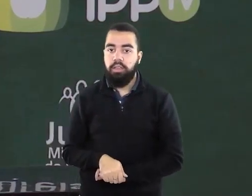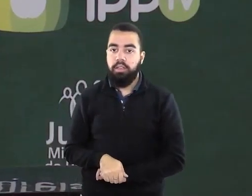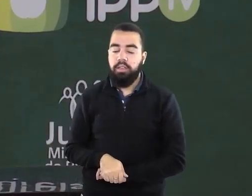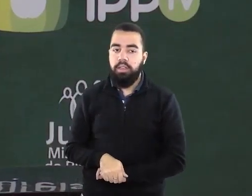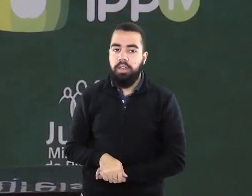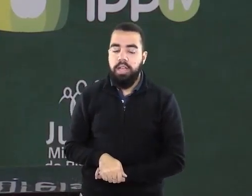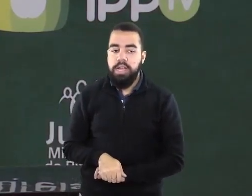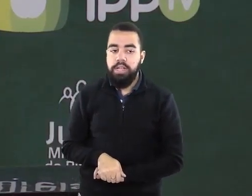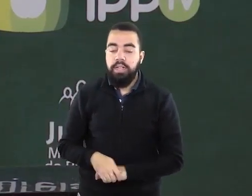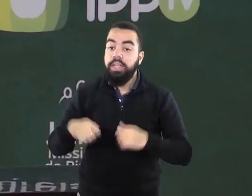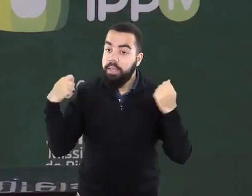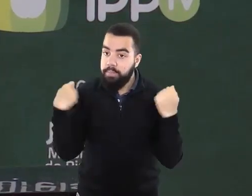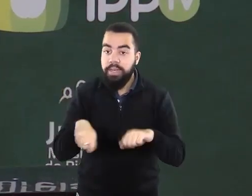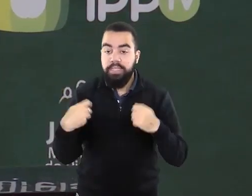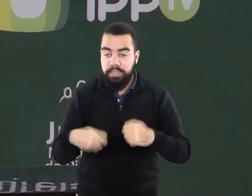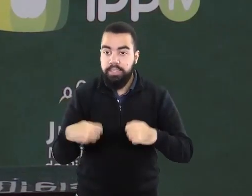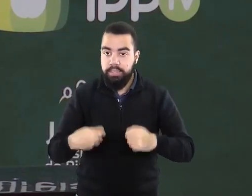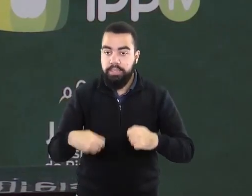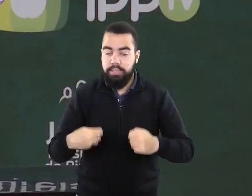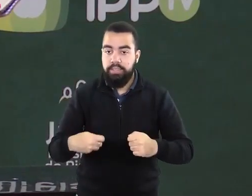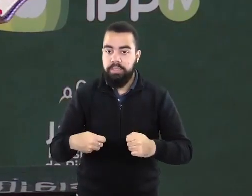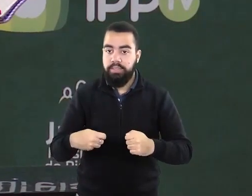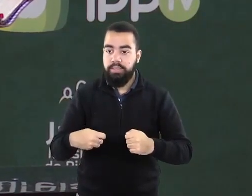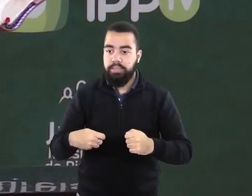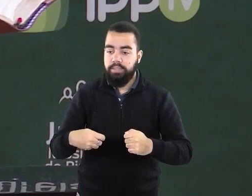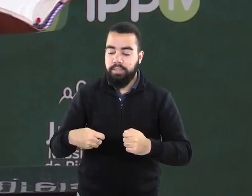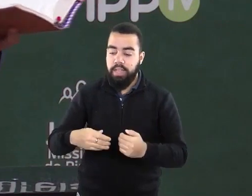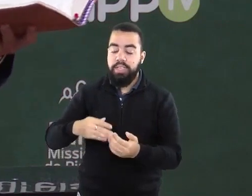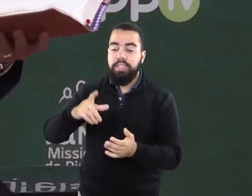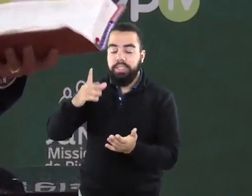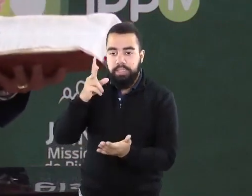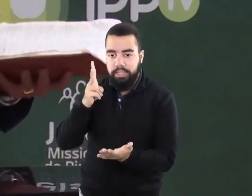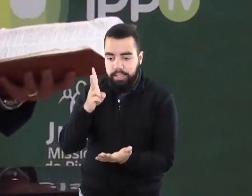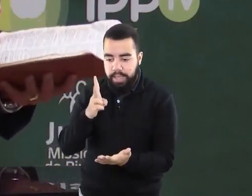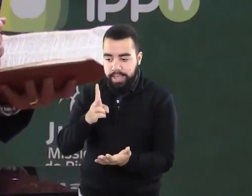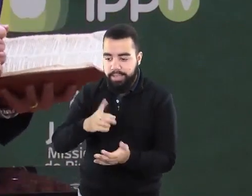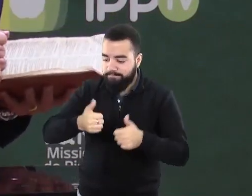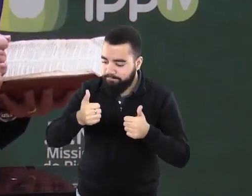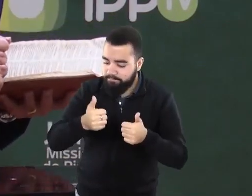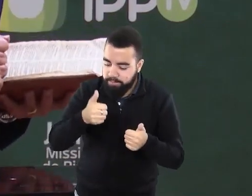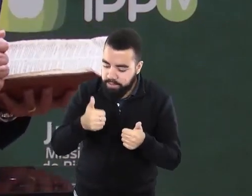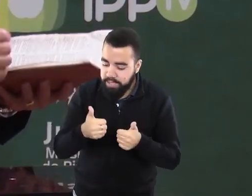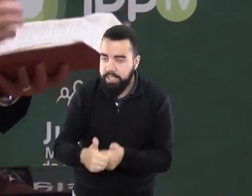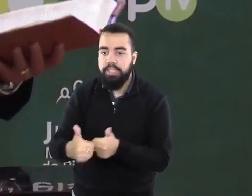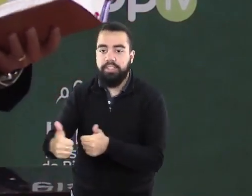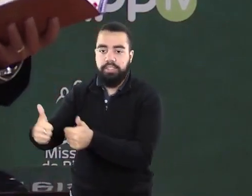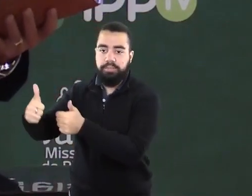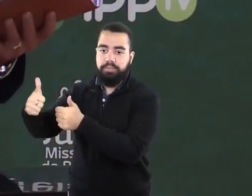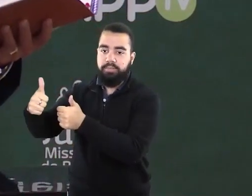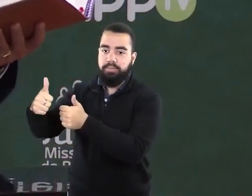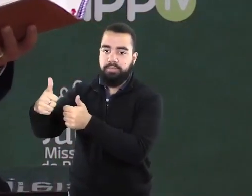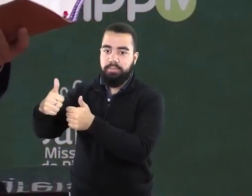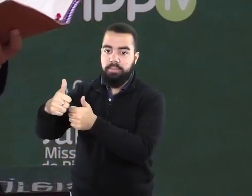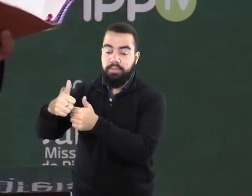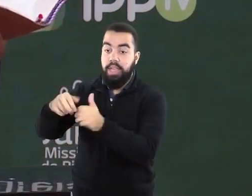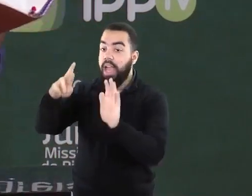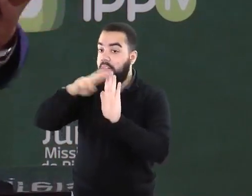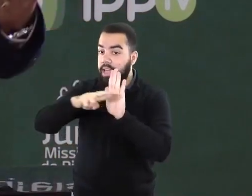relação pautada pelo próprio Deus. Por que que é importante dizer isso? Porque há muitos